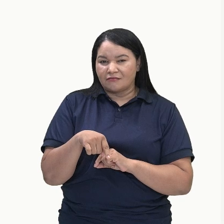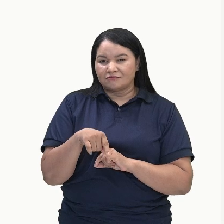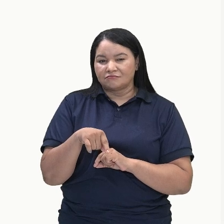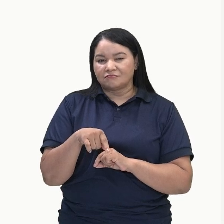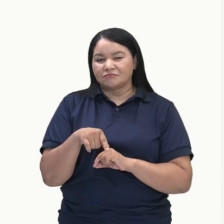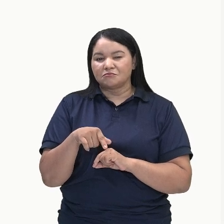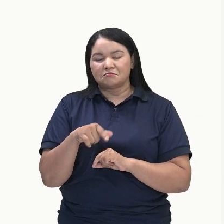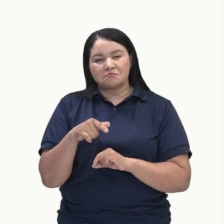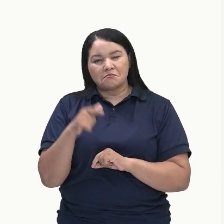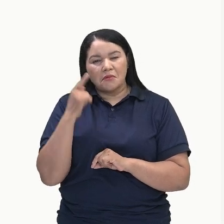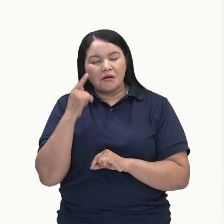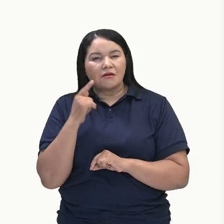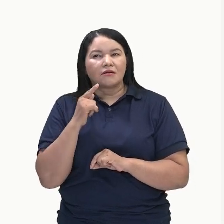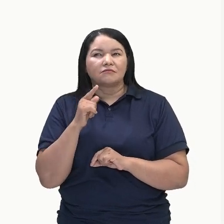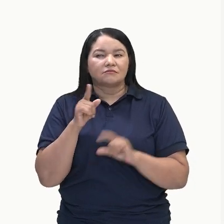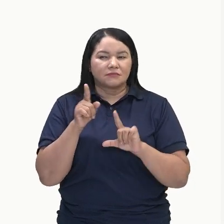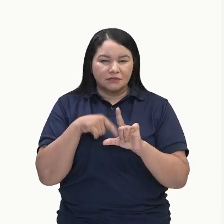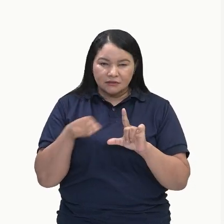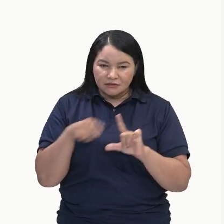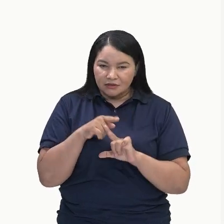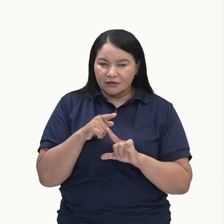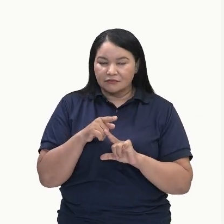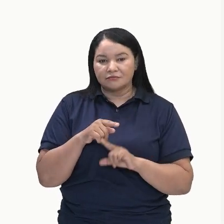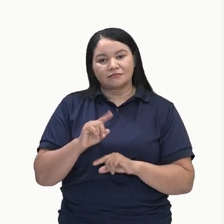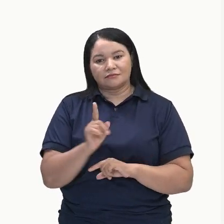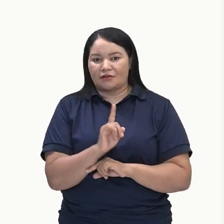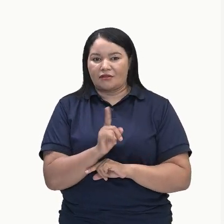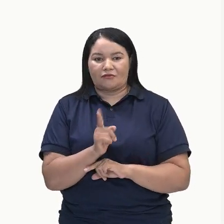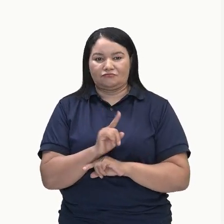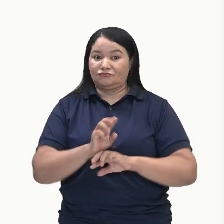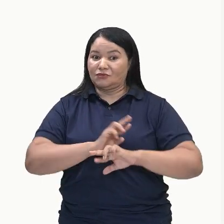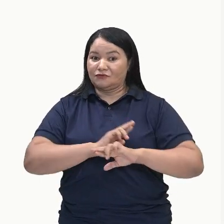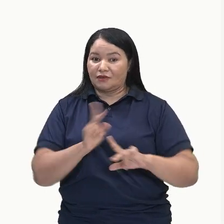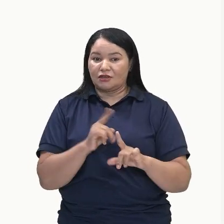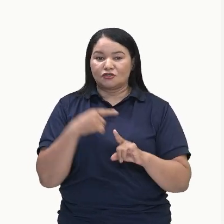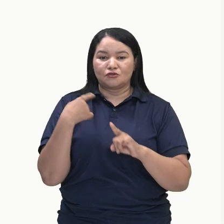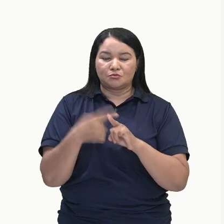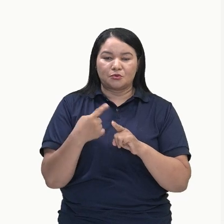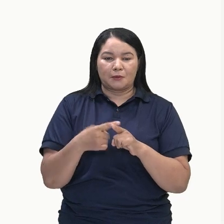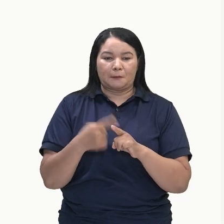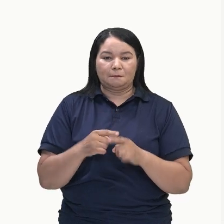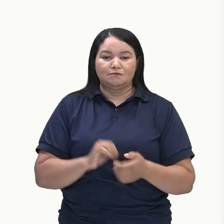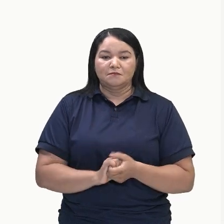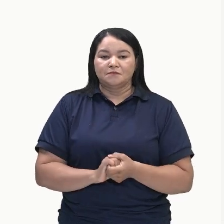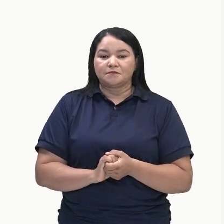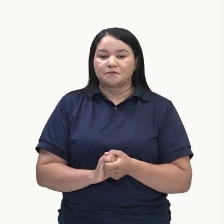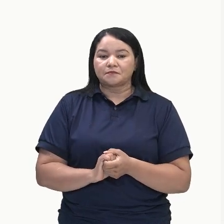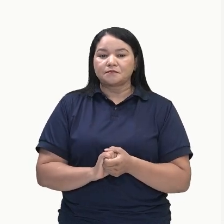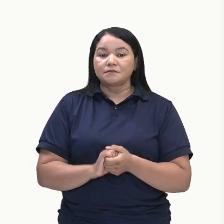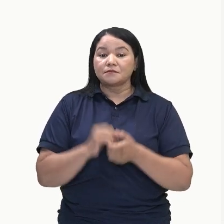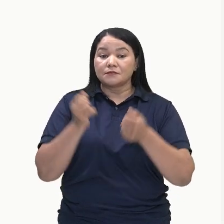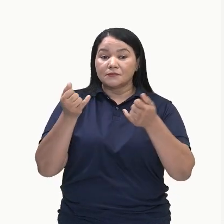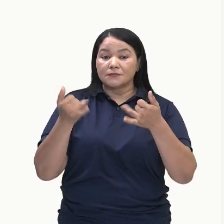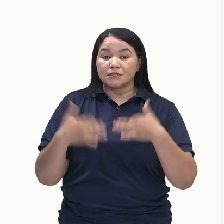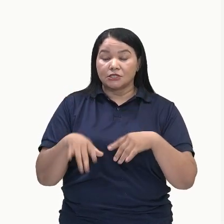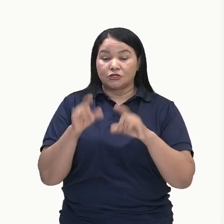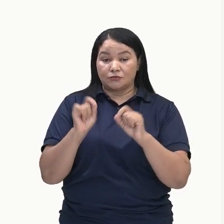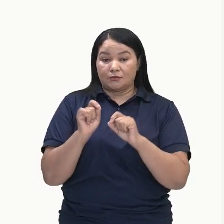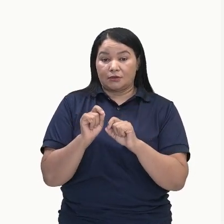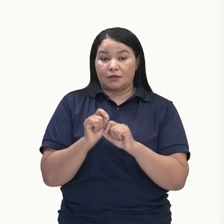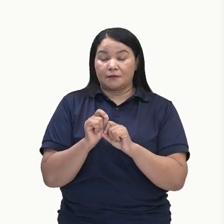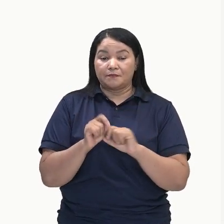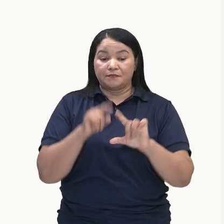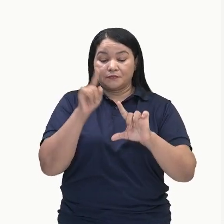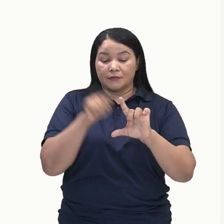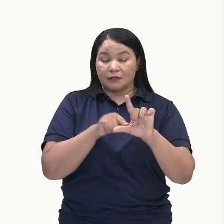considerada um triângulo? Não, não é bem assim. Existe algo no estudo dos triângulos chamado de condição de existência.